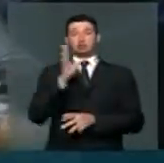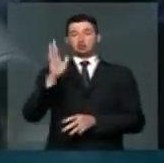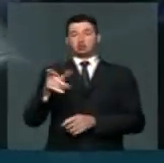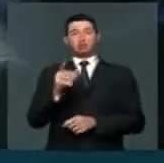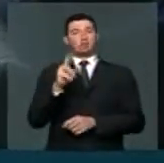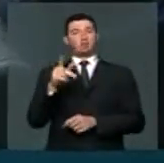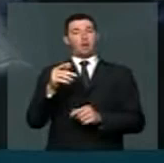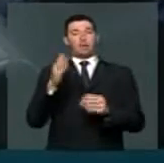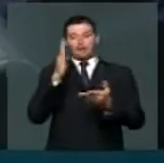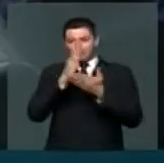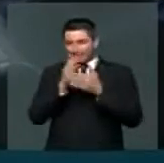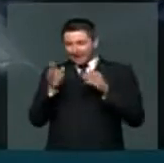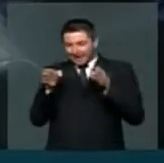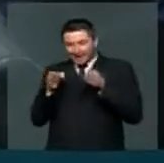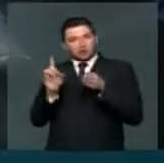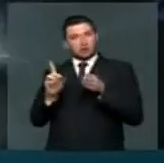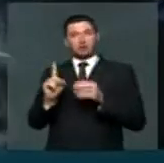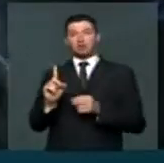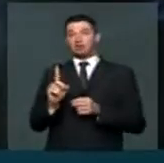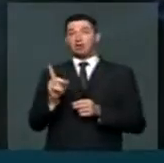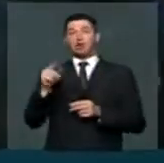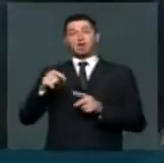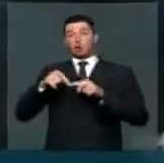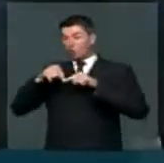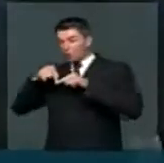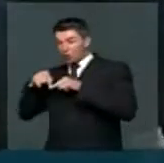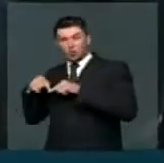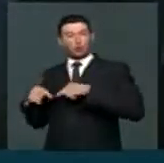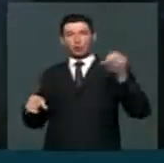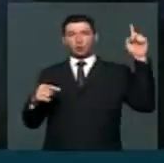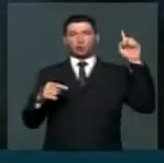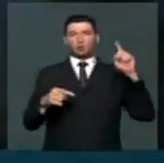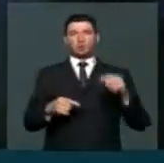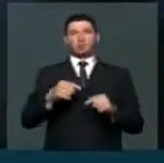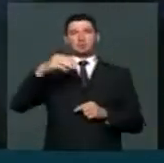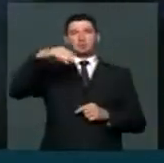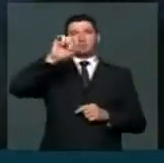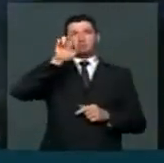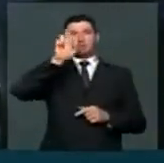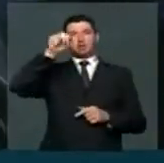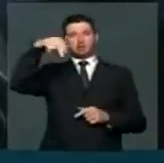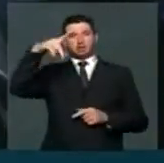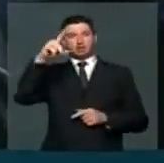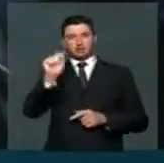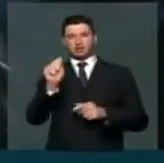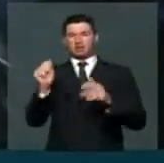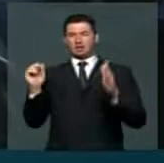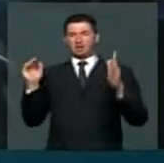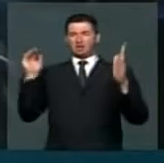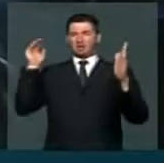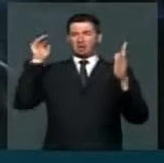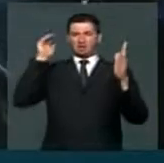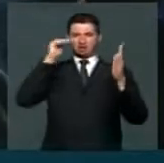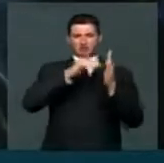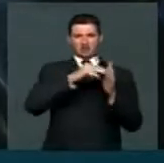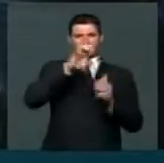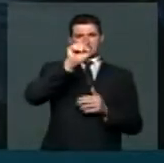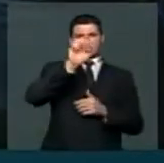trecho, nós estamos fazendo todo de Miranda até